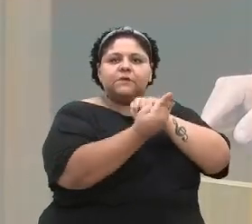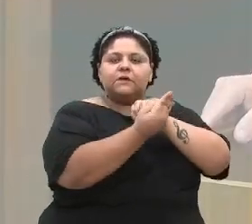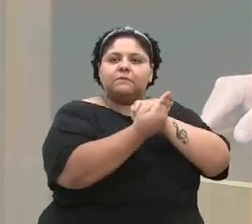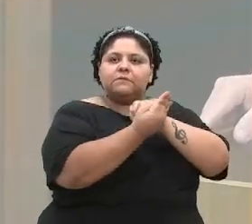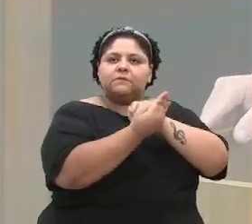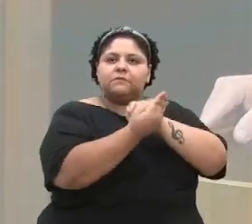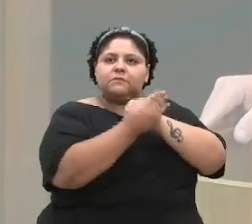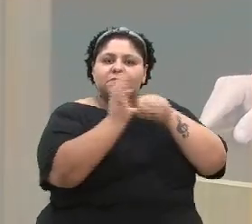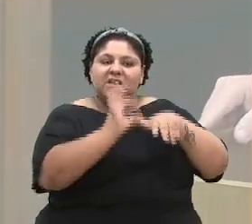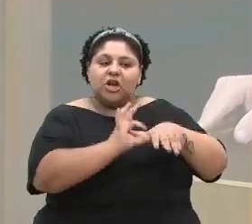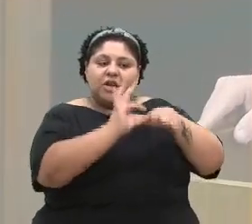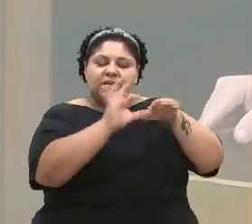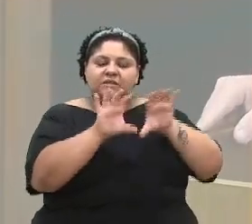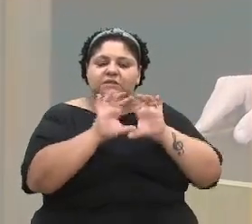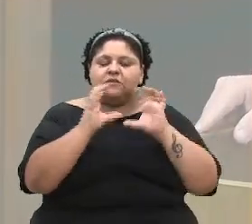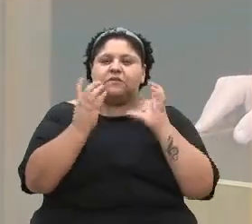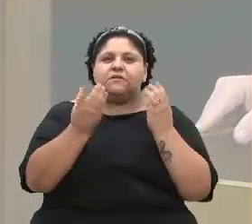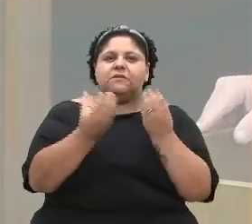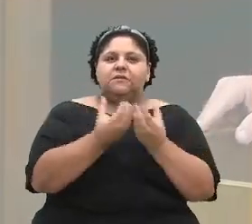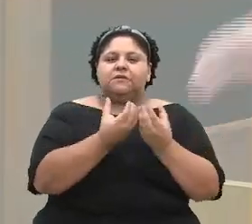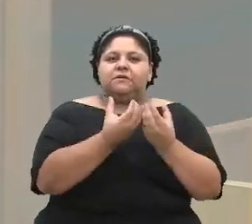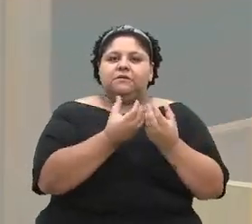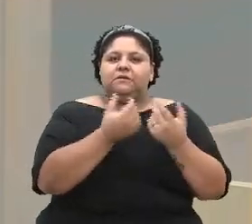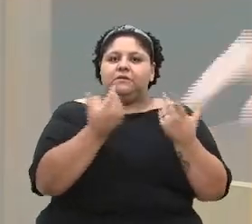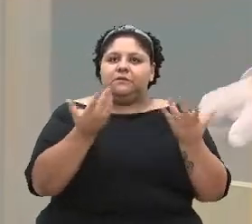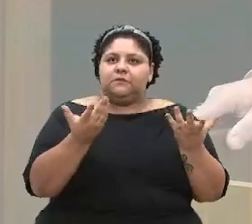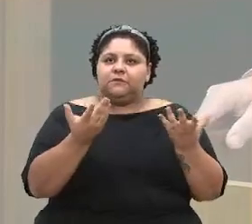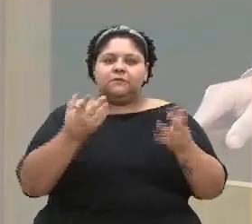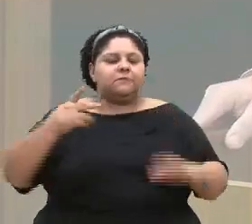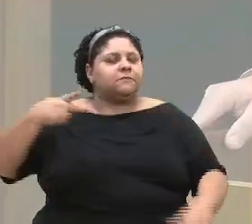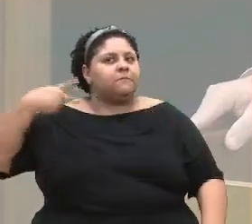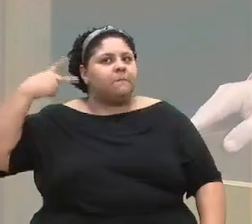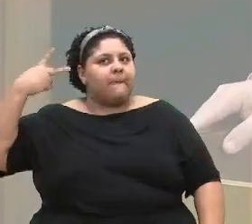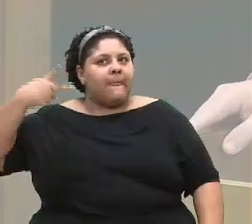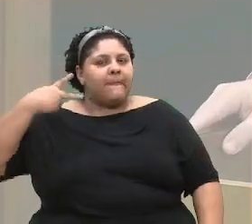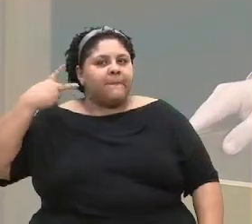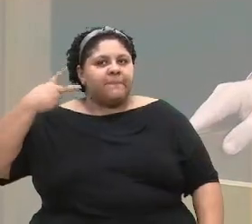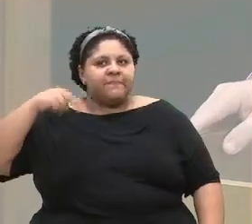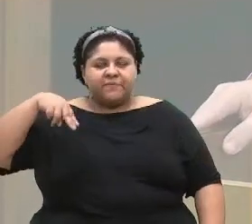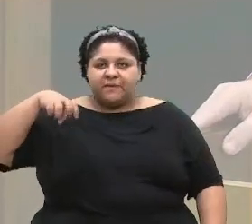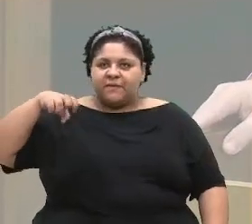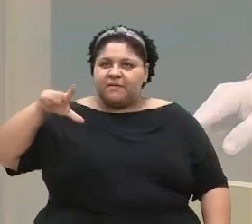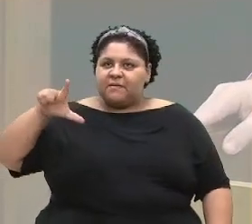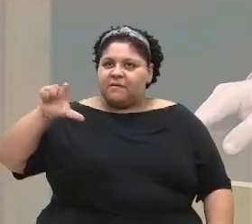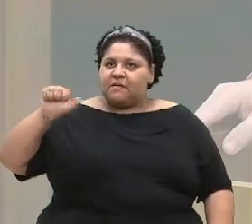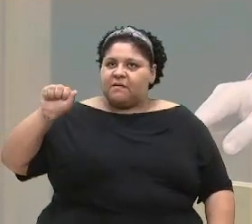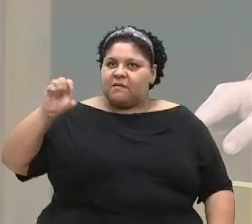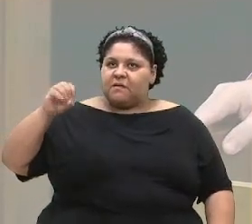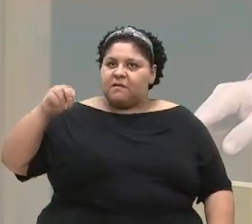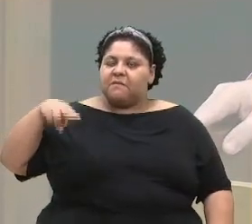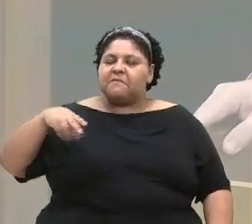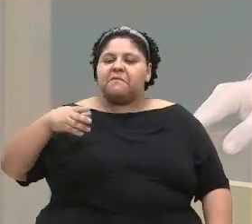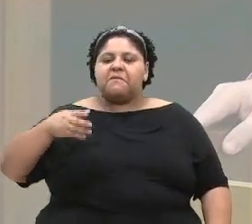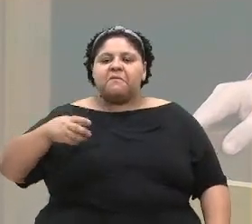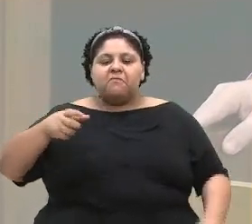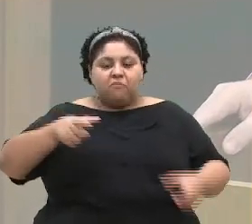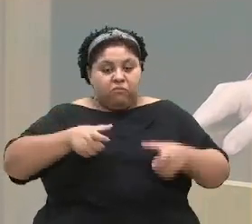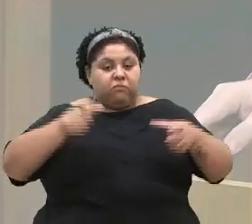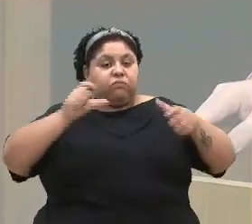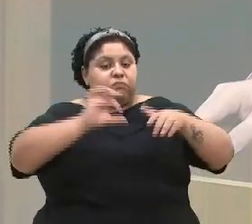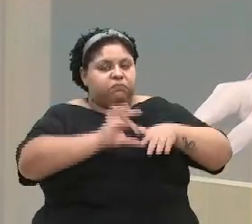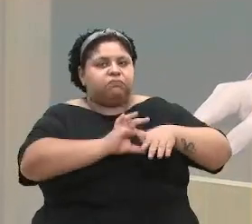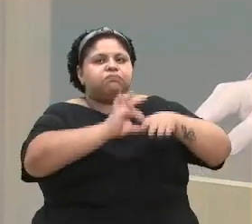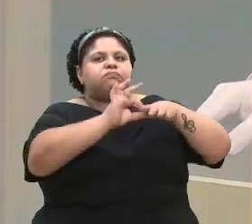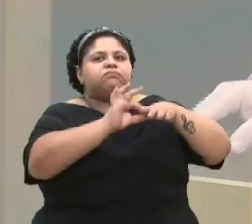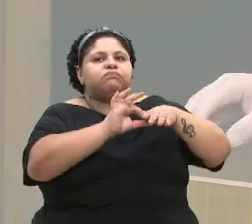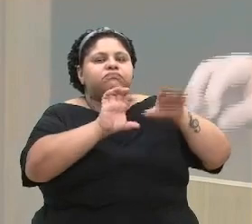todos os líderes comunitários, o vereador Nelsinho também, que é um grande líder comunitário,